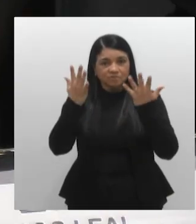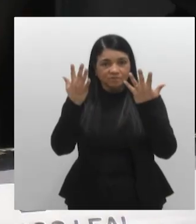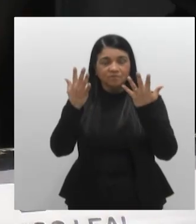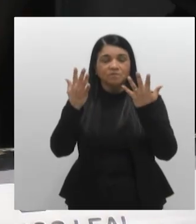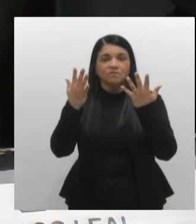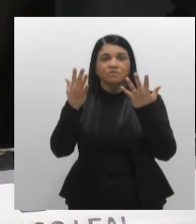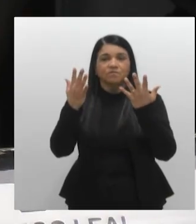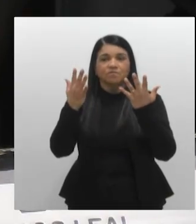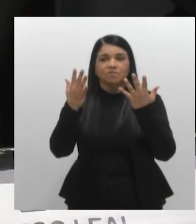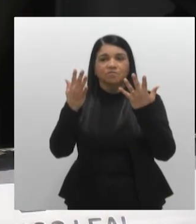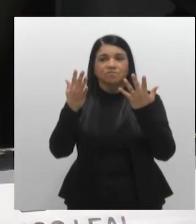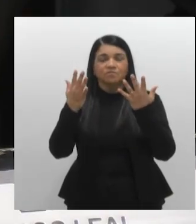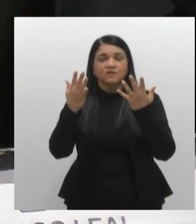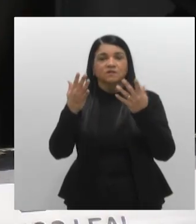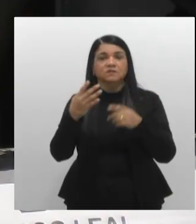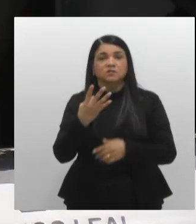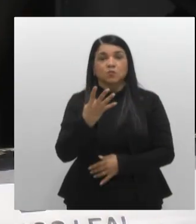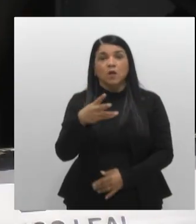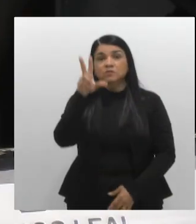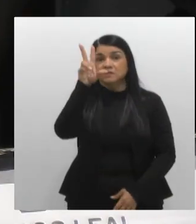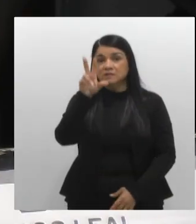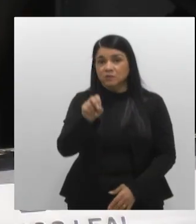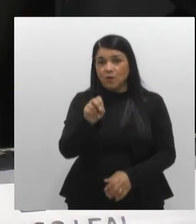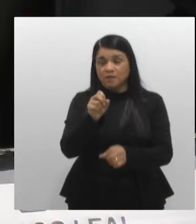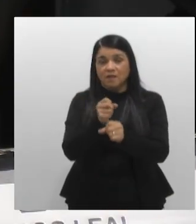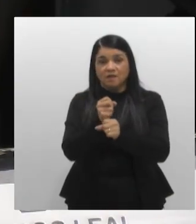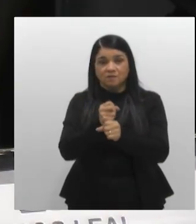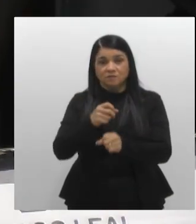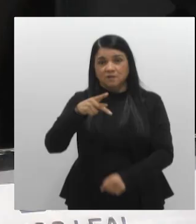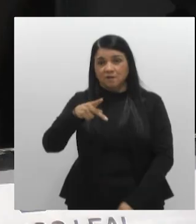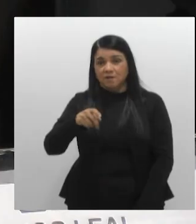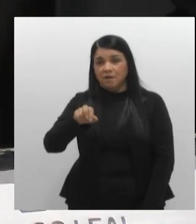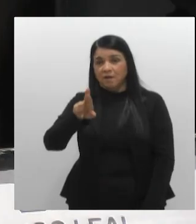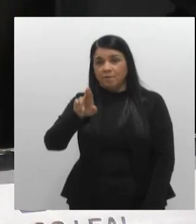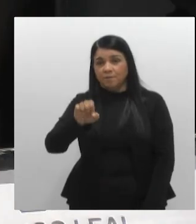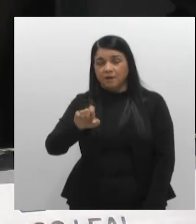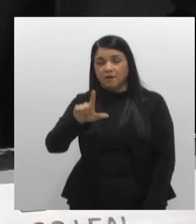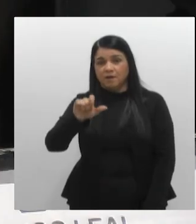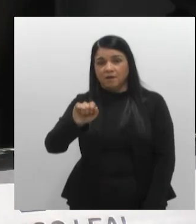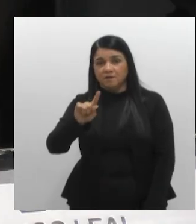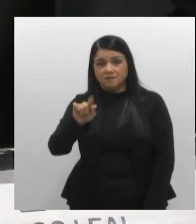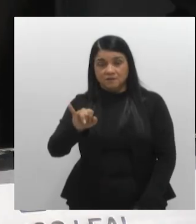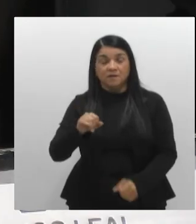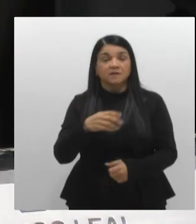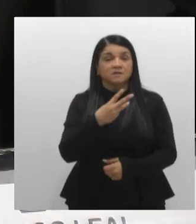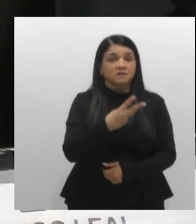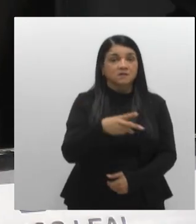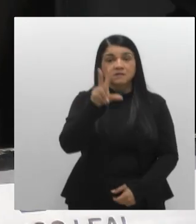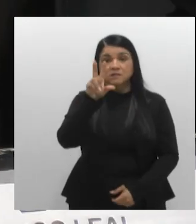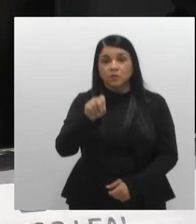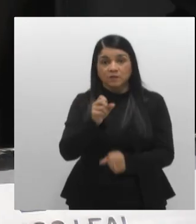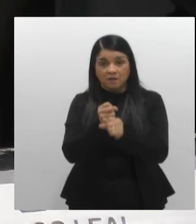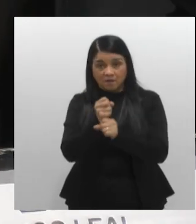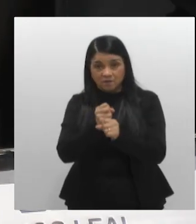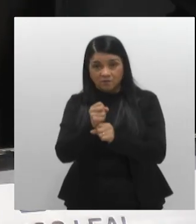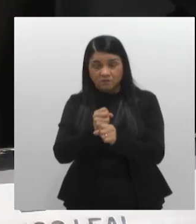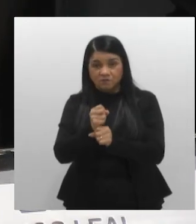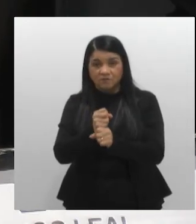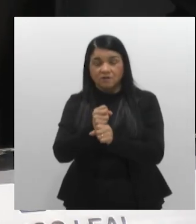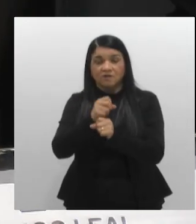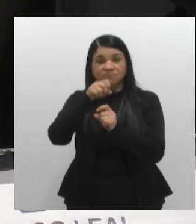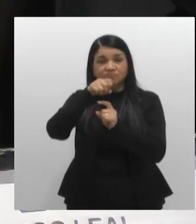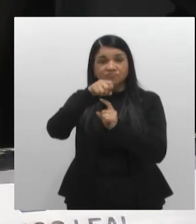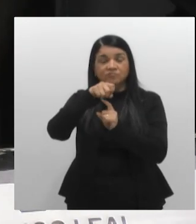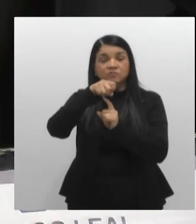participando desses 450 anos da prelazia e 350 anos da diocese. Que, aliás, eu faria um